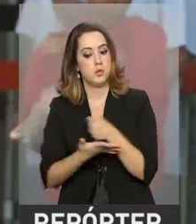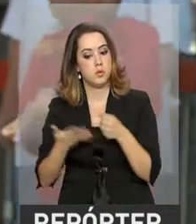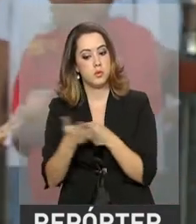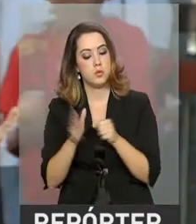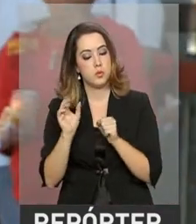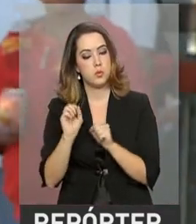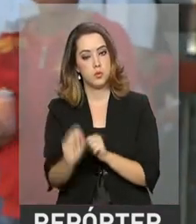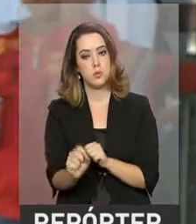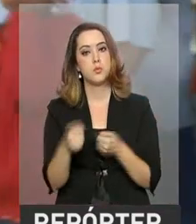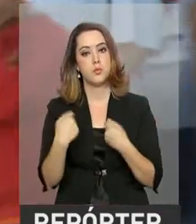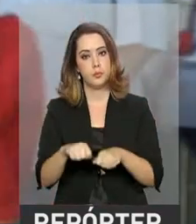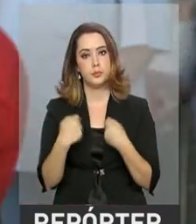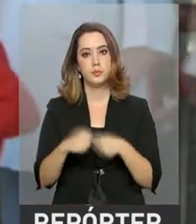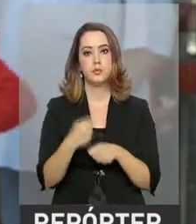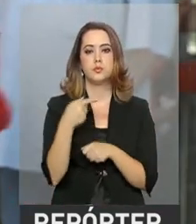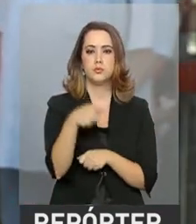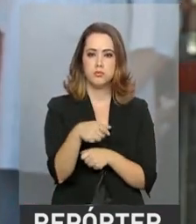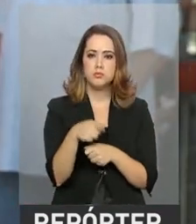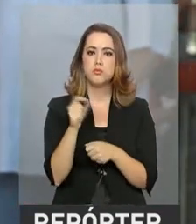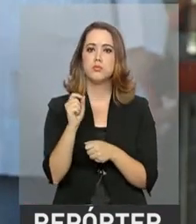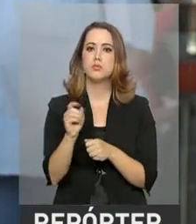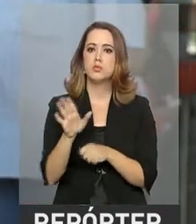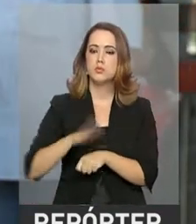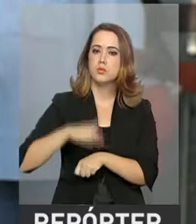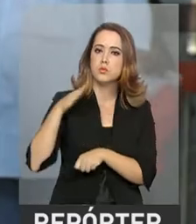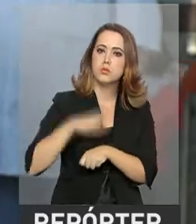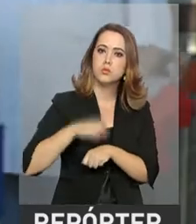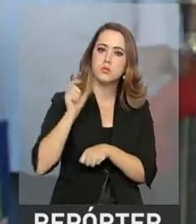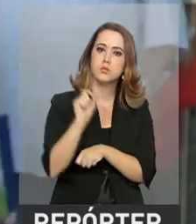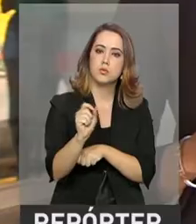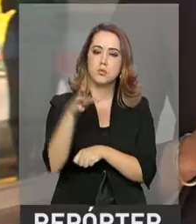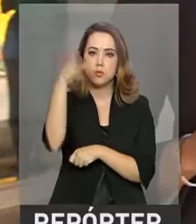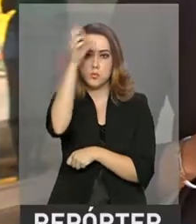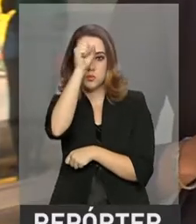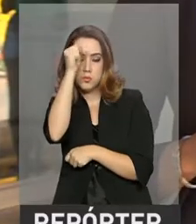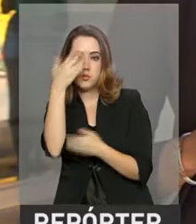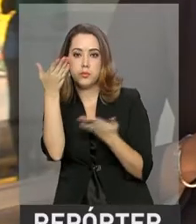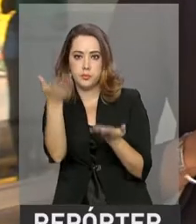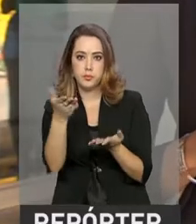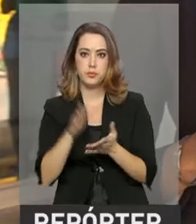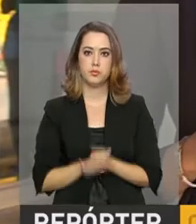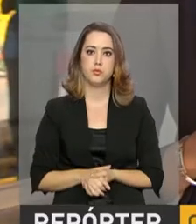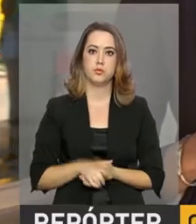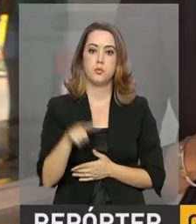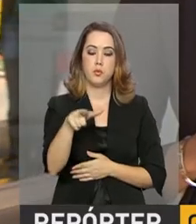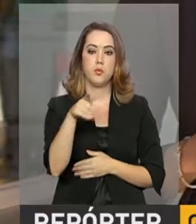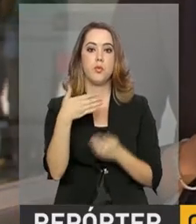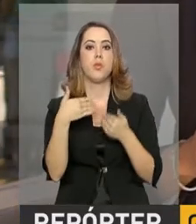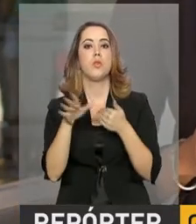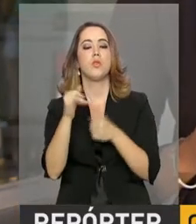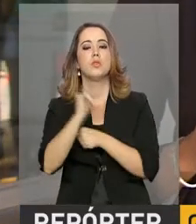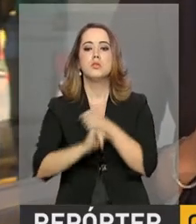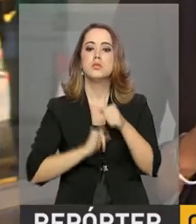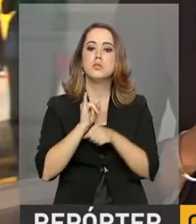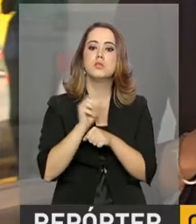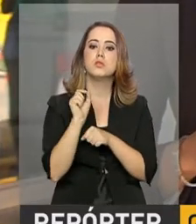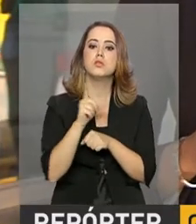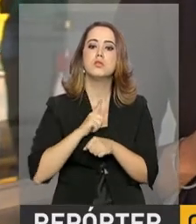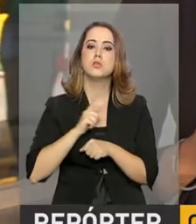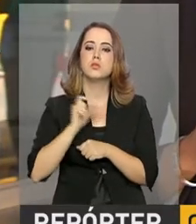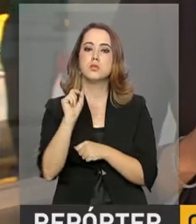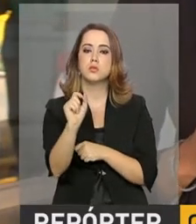né, teria uma necessidade maior para obter esse conhecimento. A rede da Universidade Aberta do SUS é formada